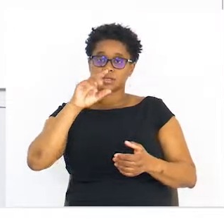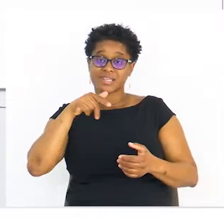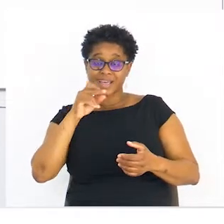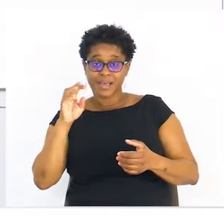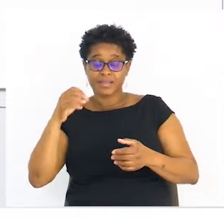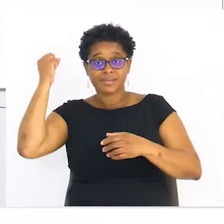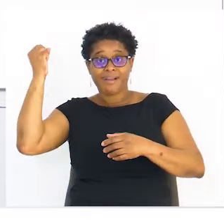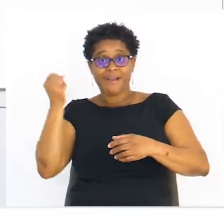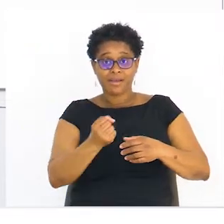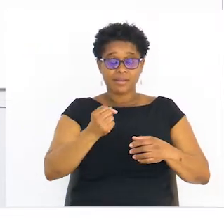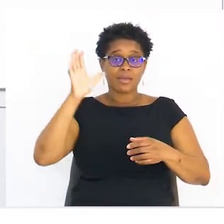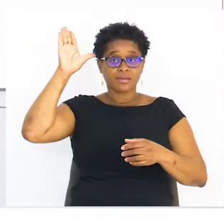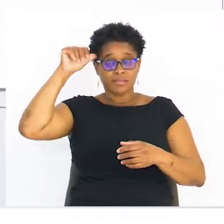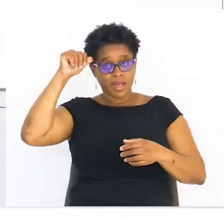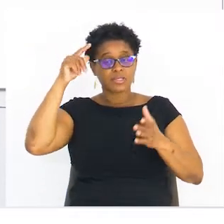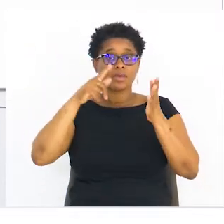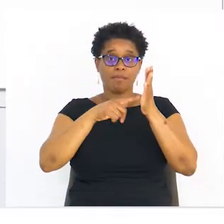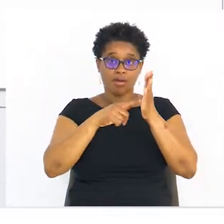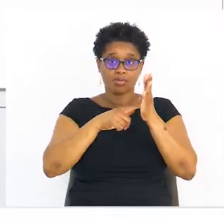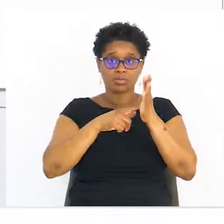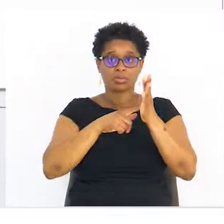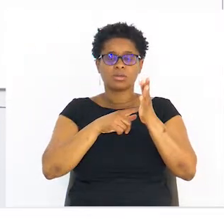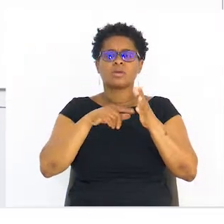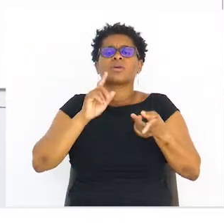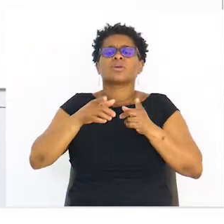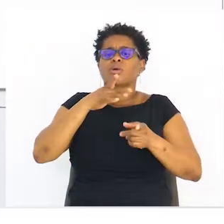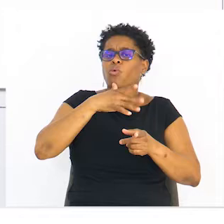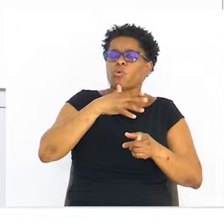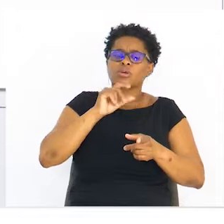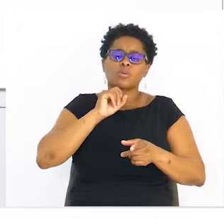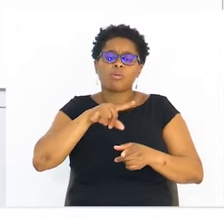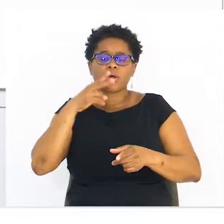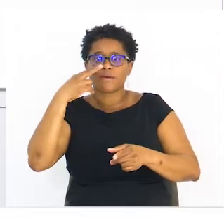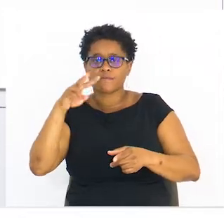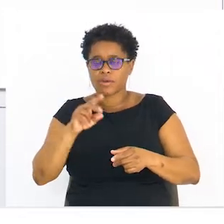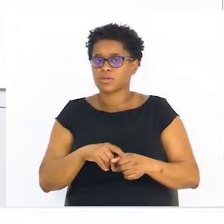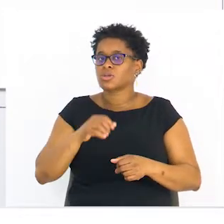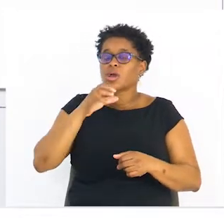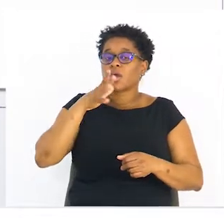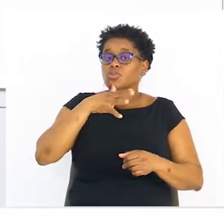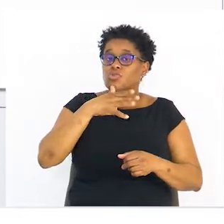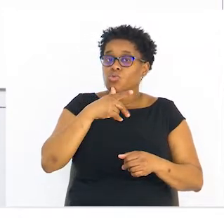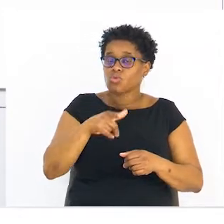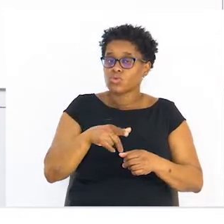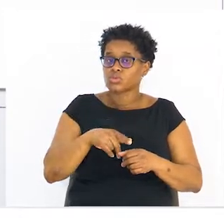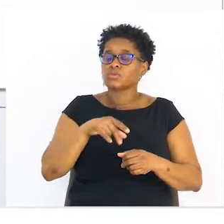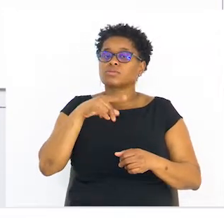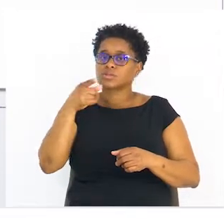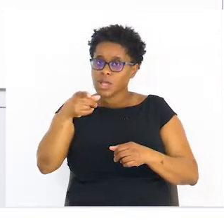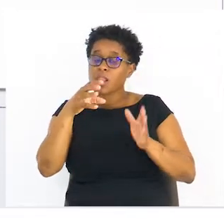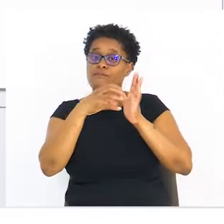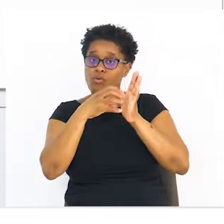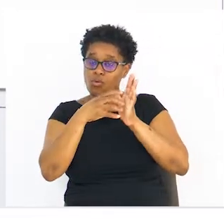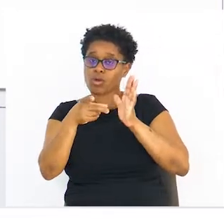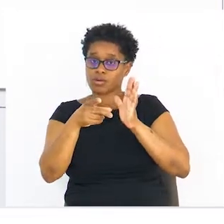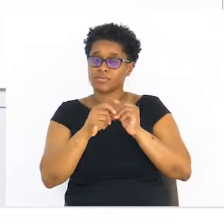com os animais e com as mãos. Que cores? Podem ver. As cores retratadas